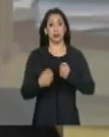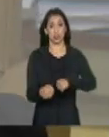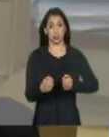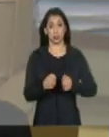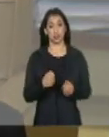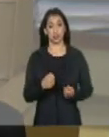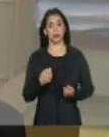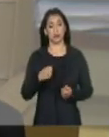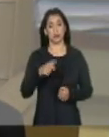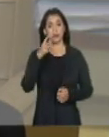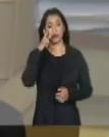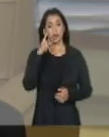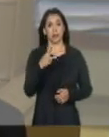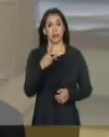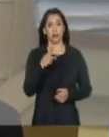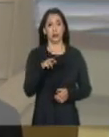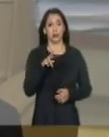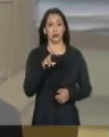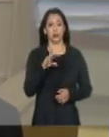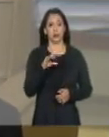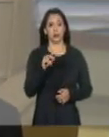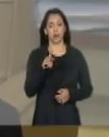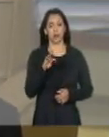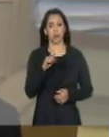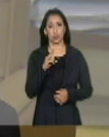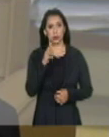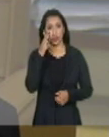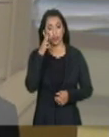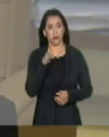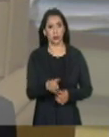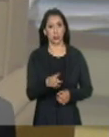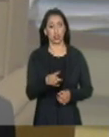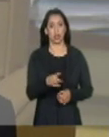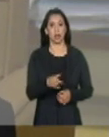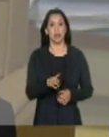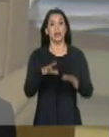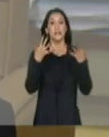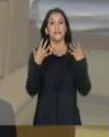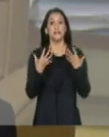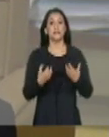esse procurador aparece e diz: vamos eleger